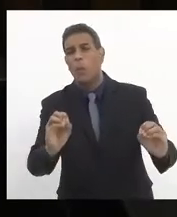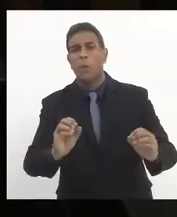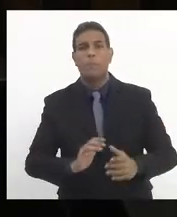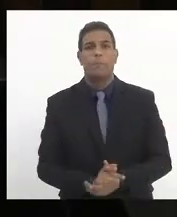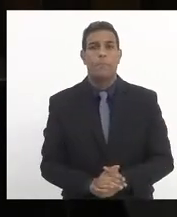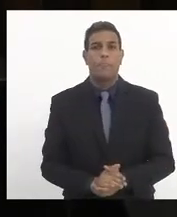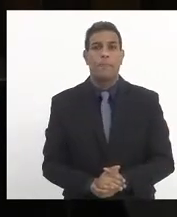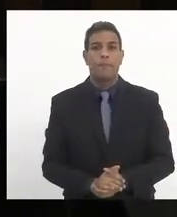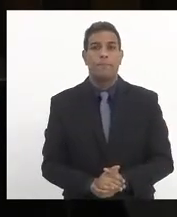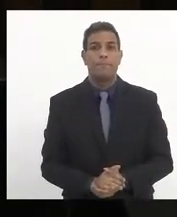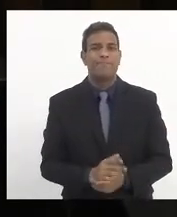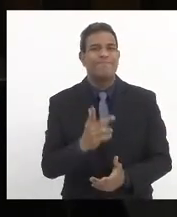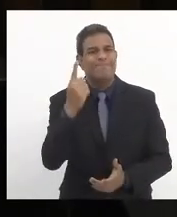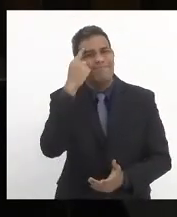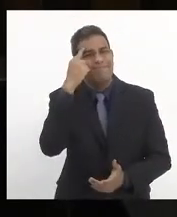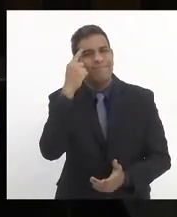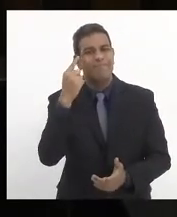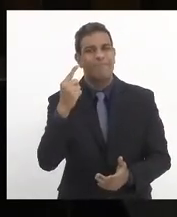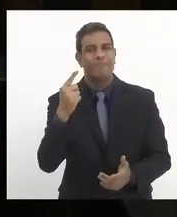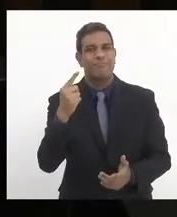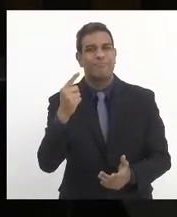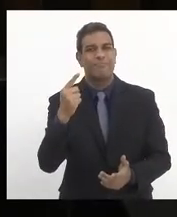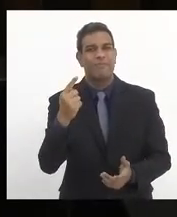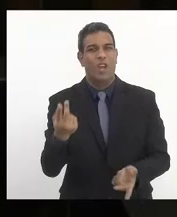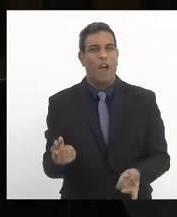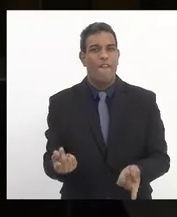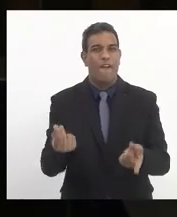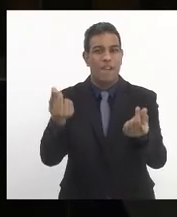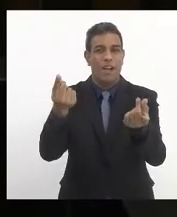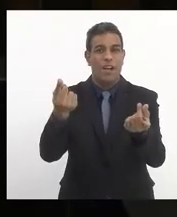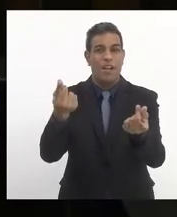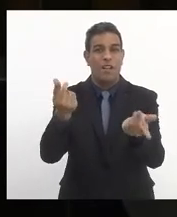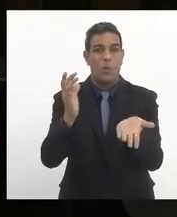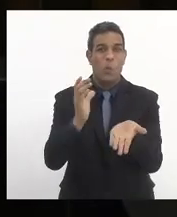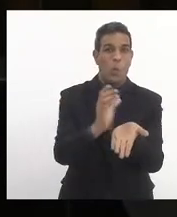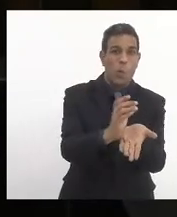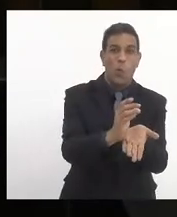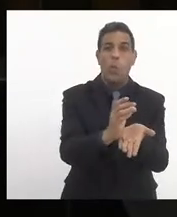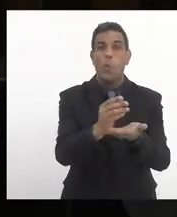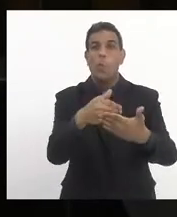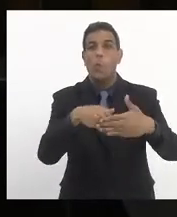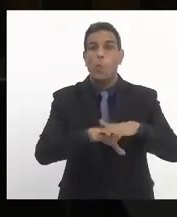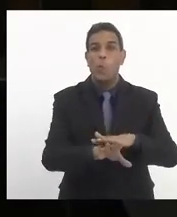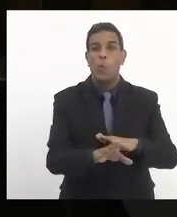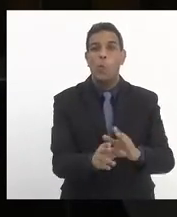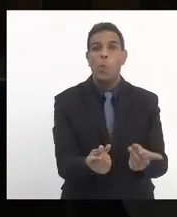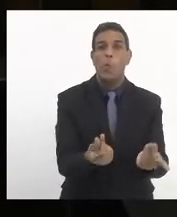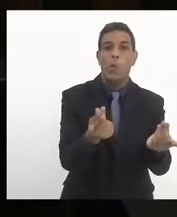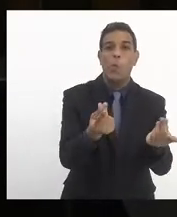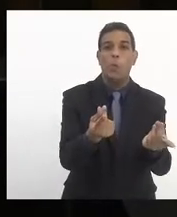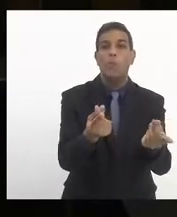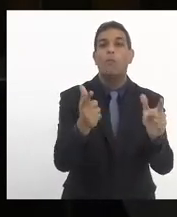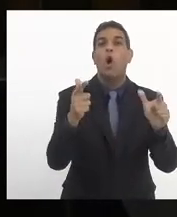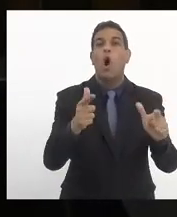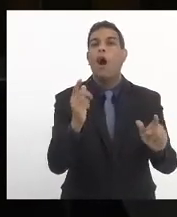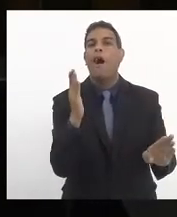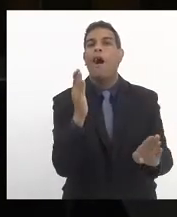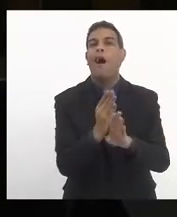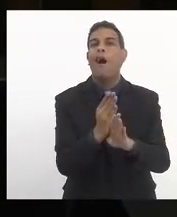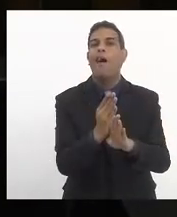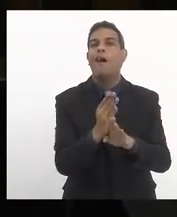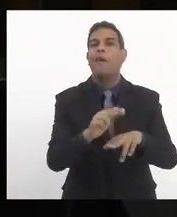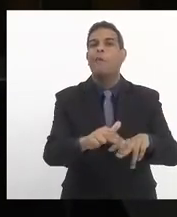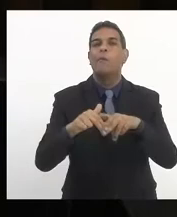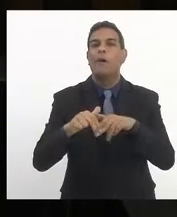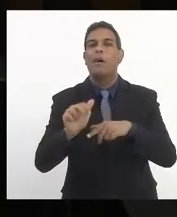E não tem correlação entre o valor aplicado e de onde vem esse dinheiro, de que Estado vem